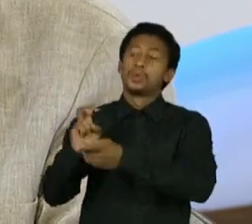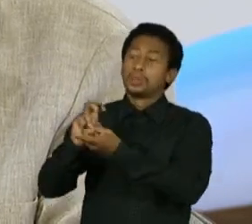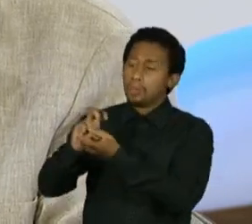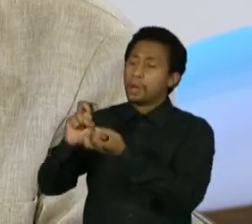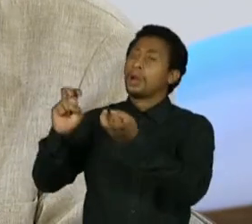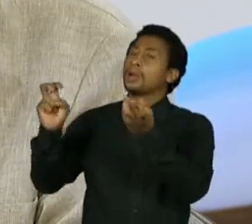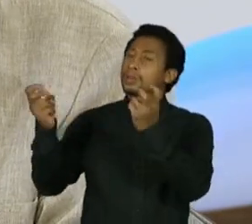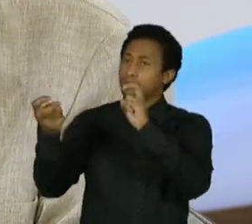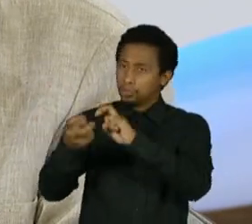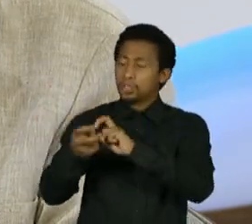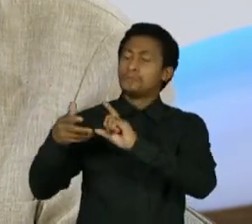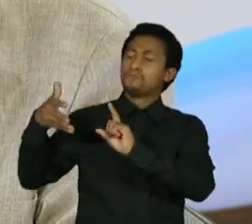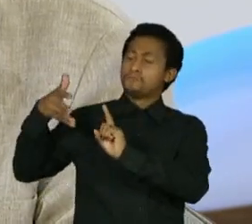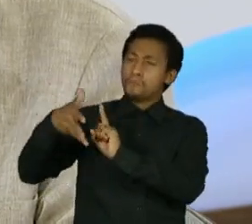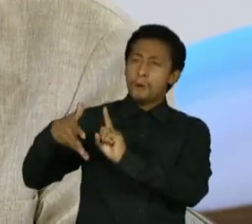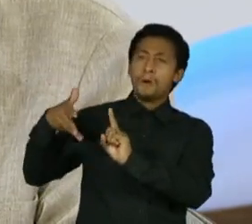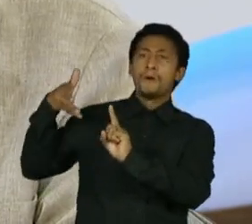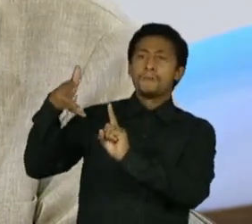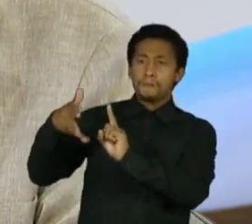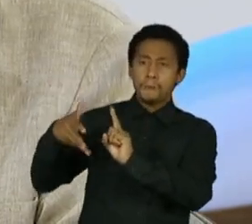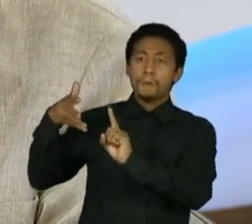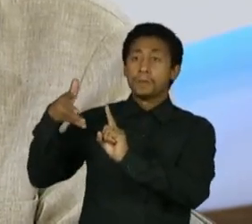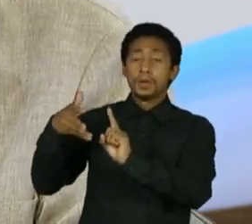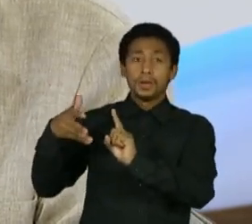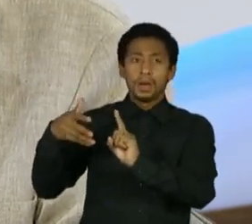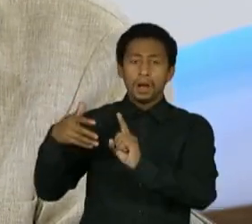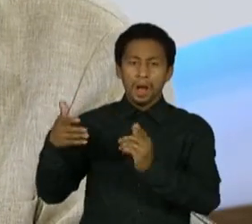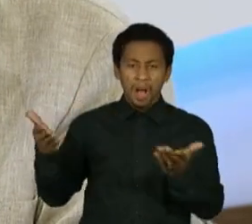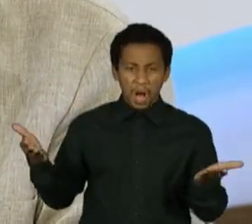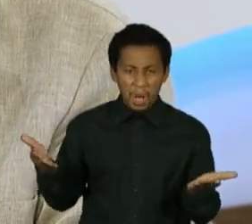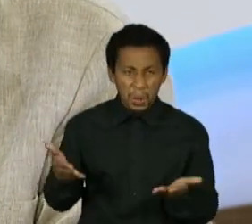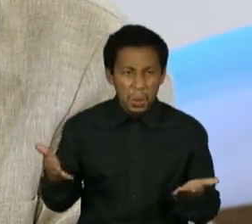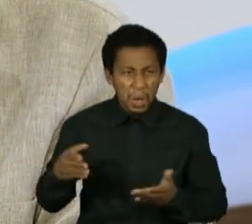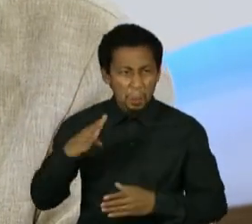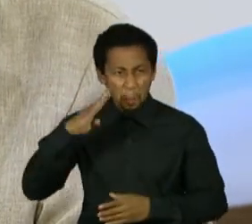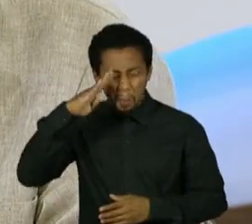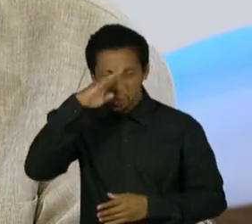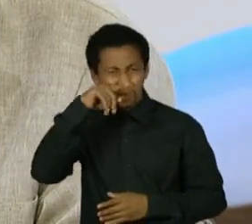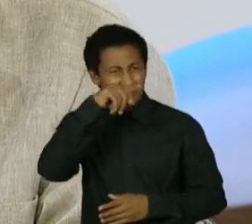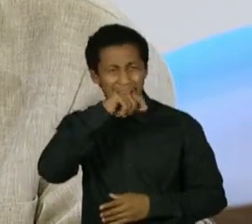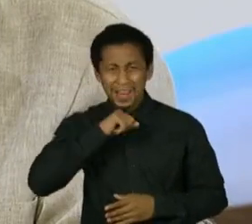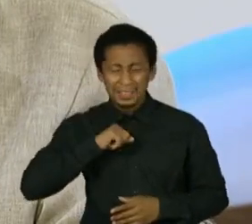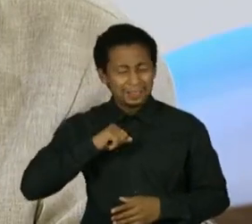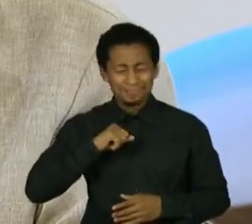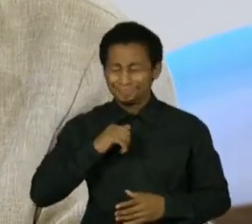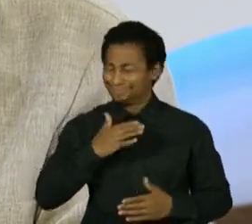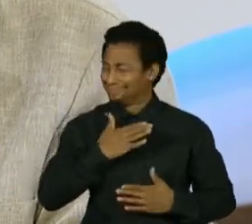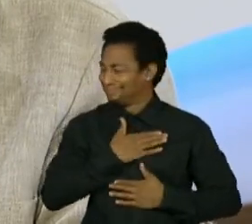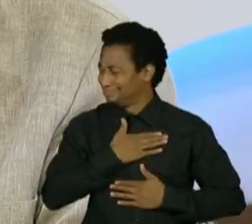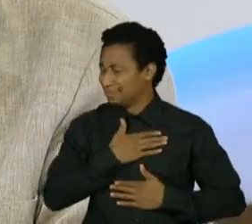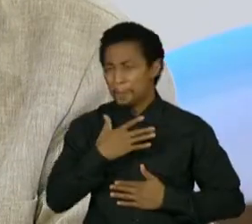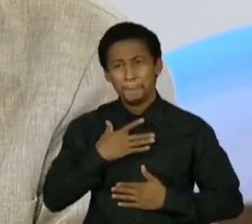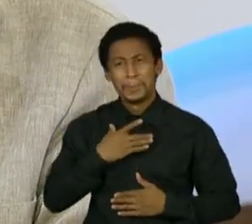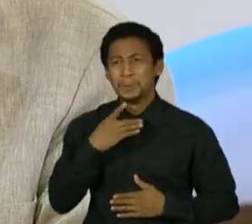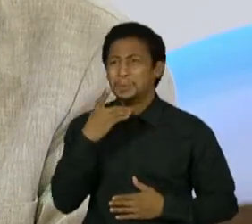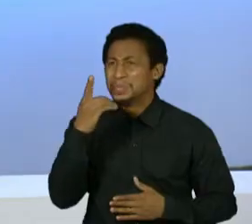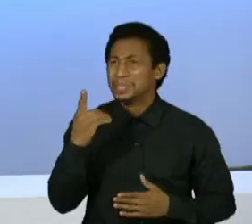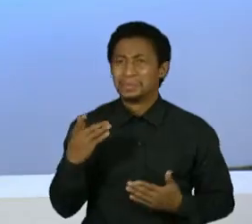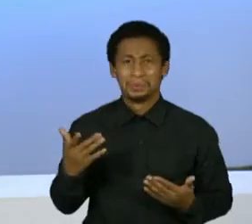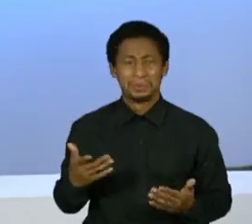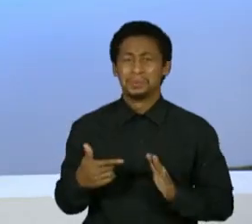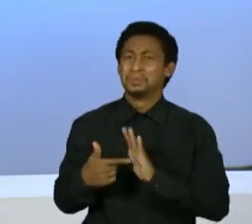Itamaraty, que eram bobagens, era a linguagem diplomática ou era a